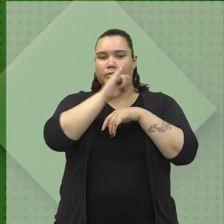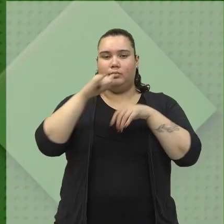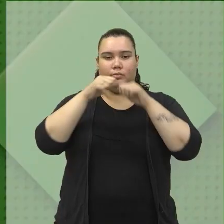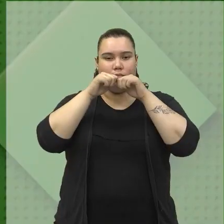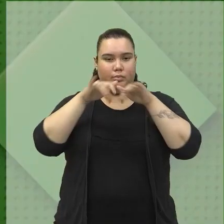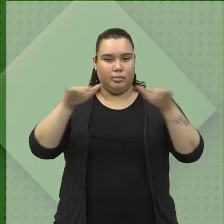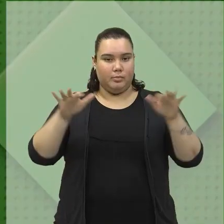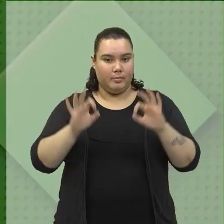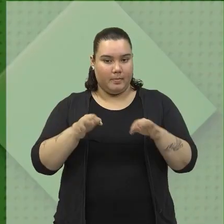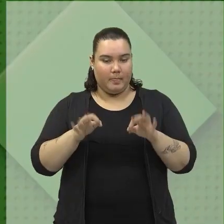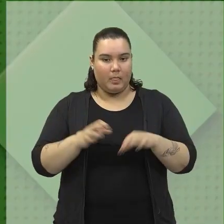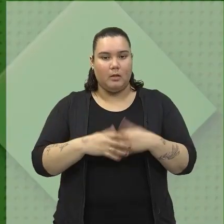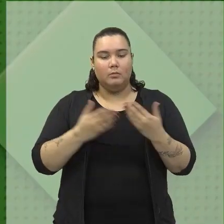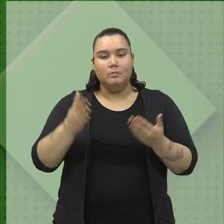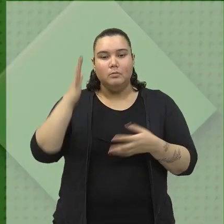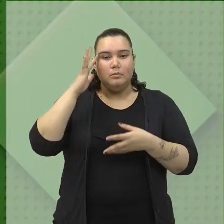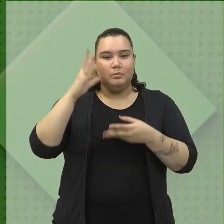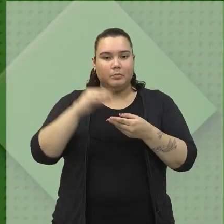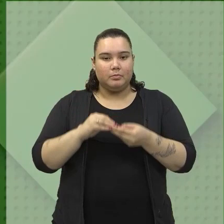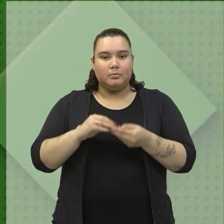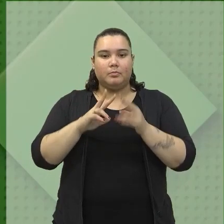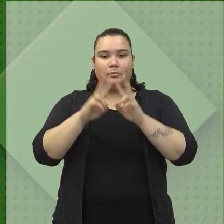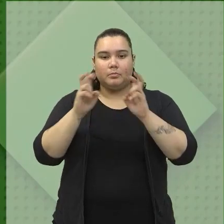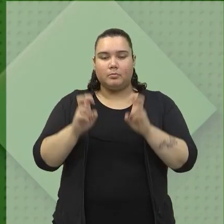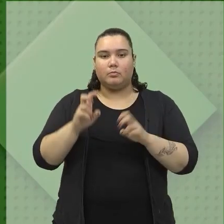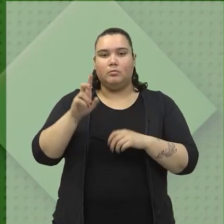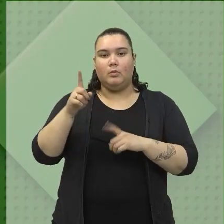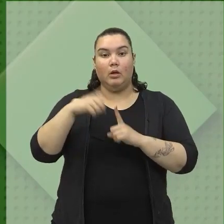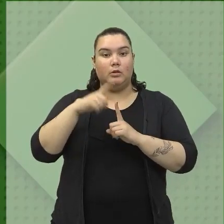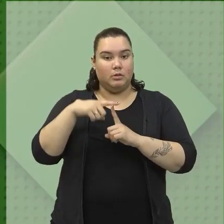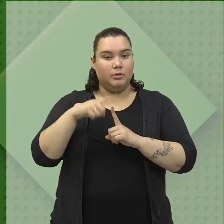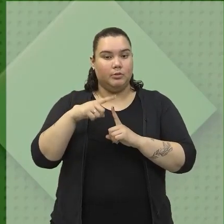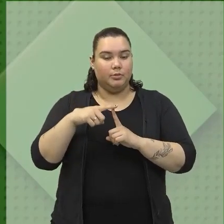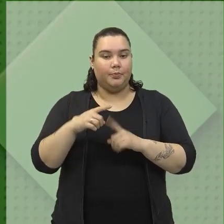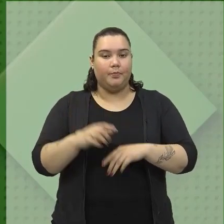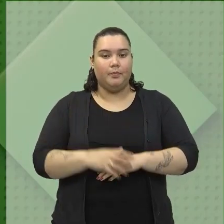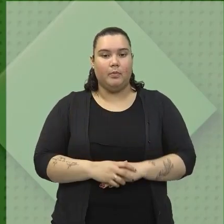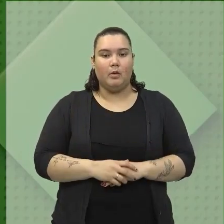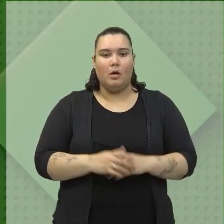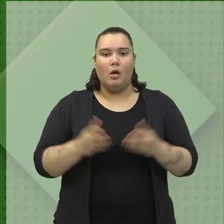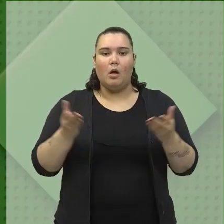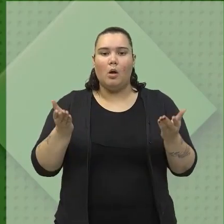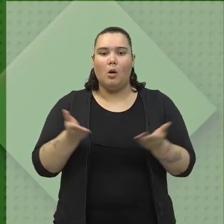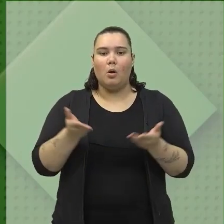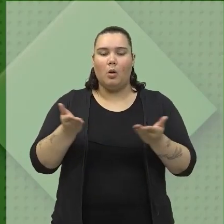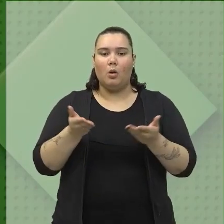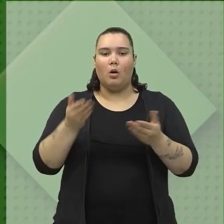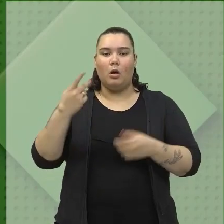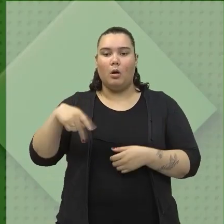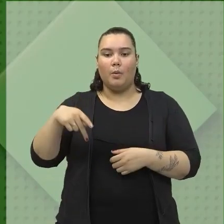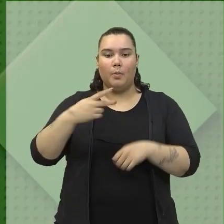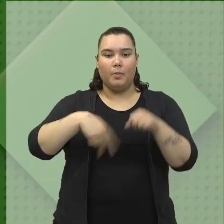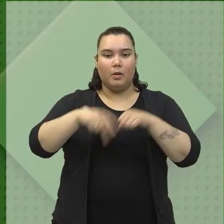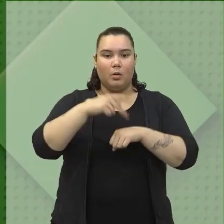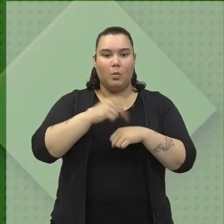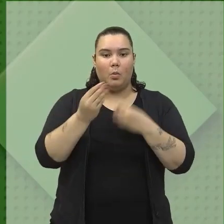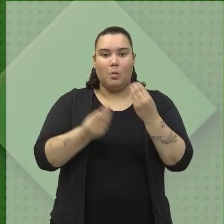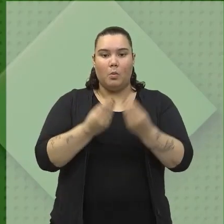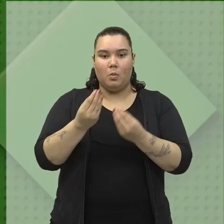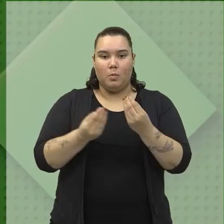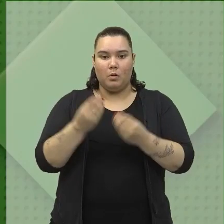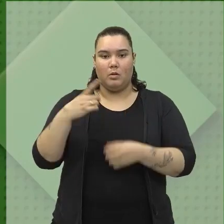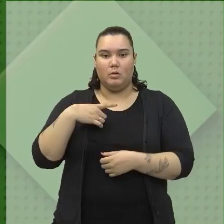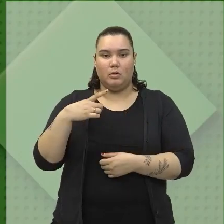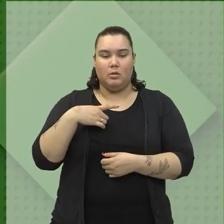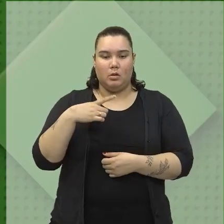bem, então a gente pôde compreender um pouco mais ali do funcionamento de uma usina termoelétrica. Vamos ver aqui no nosso país como se dá